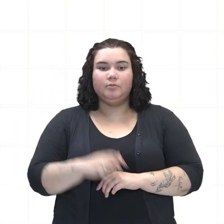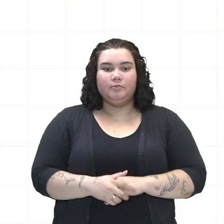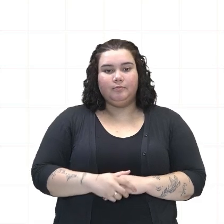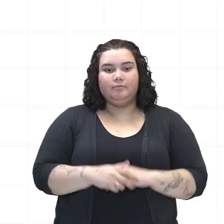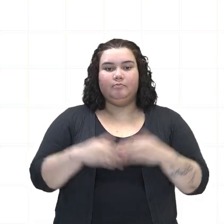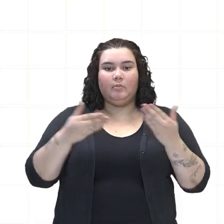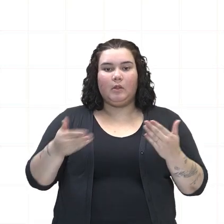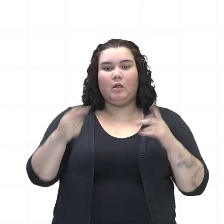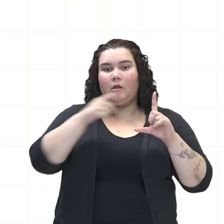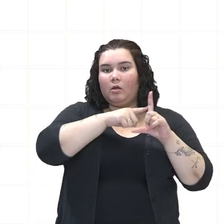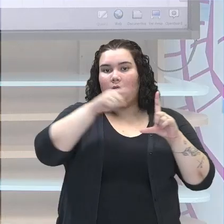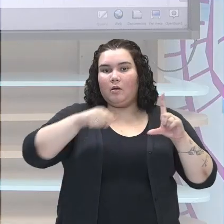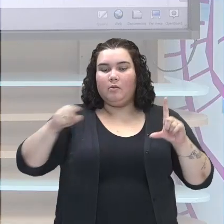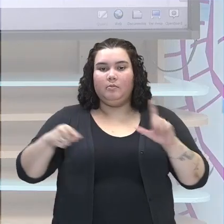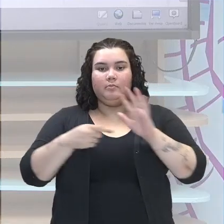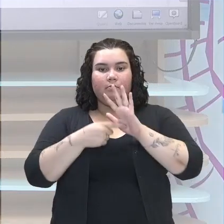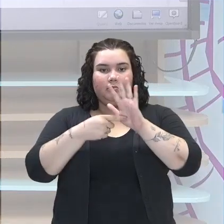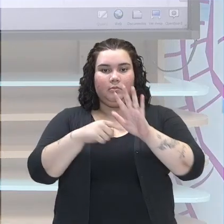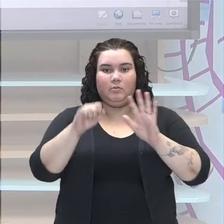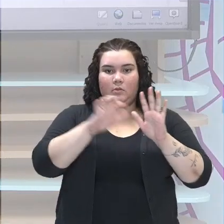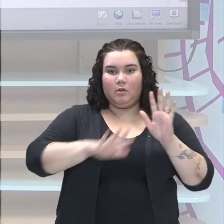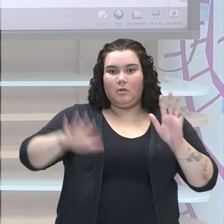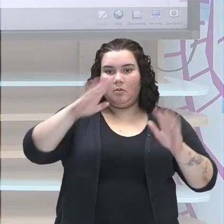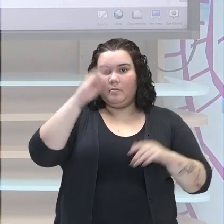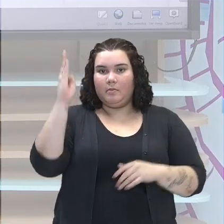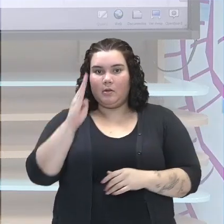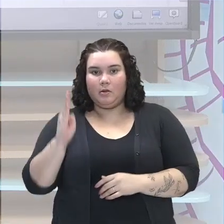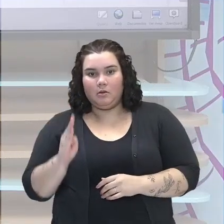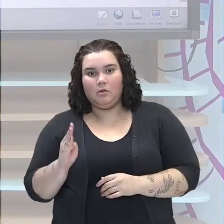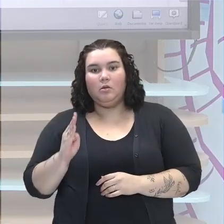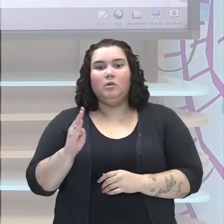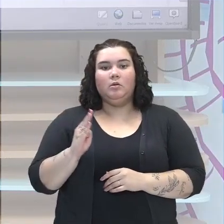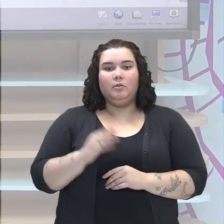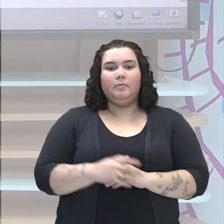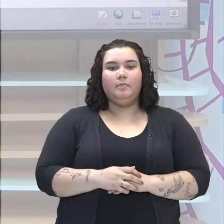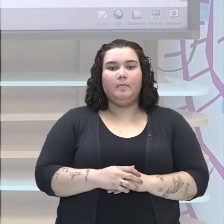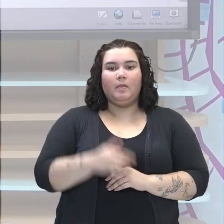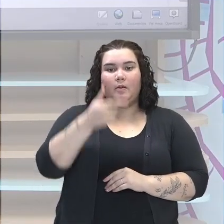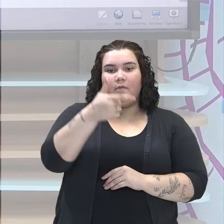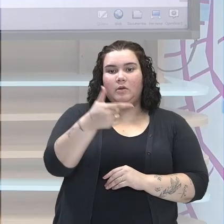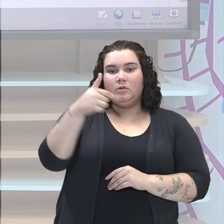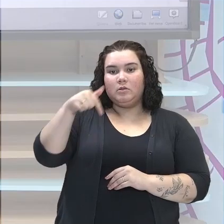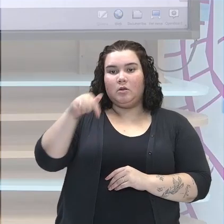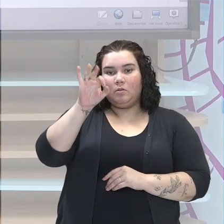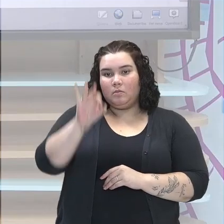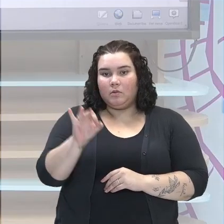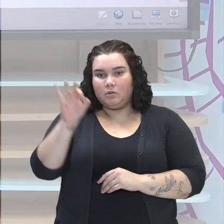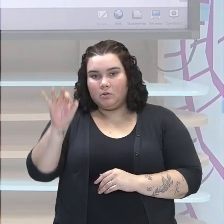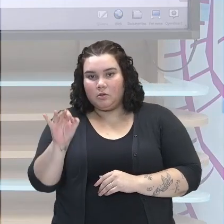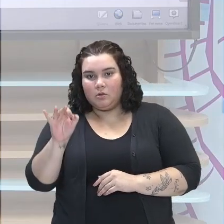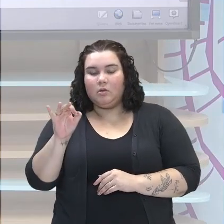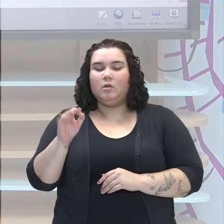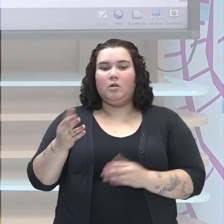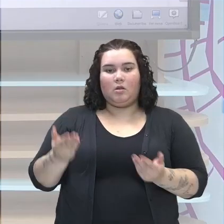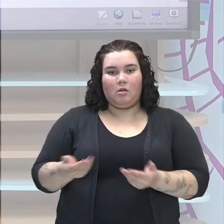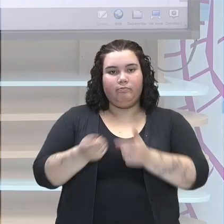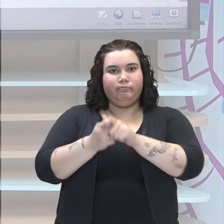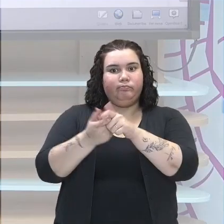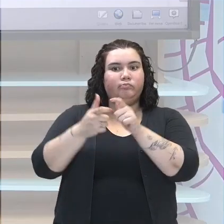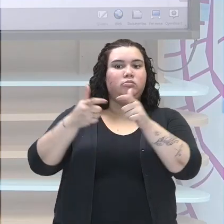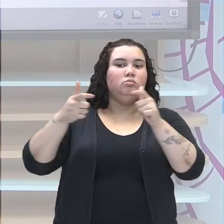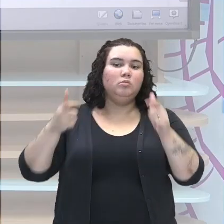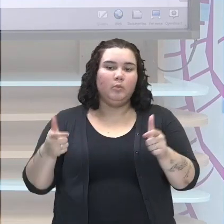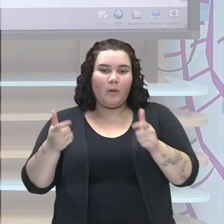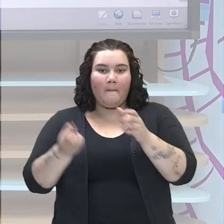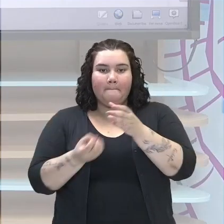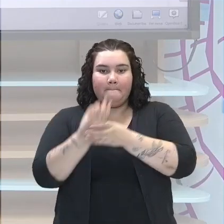esse gráfico aqui, todo o território brasileiro, só essa parte em verde ali, ó, 27%. Né? Então é muita